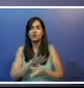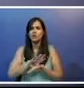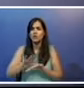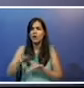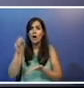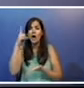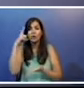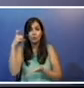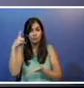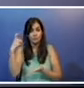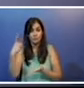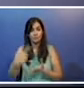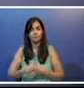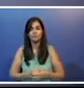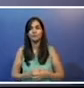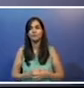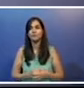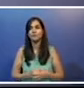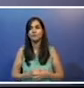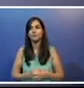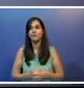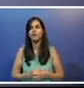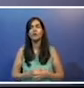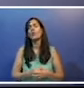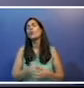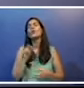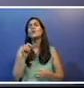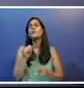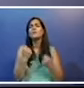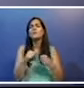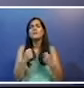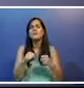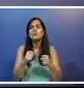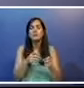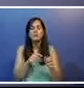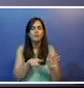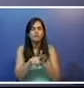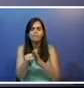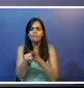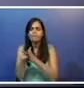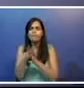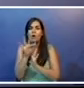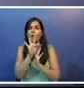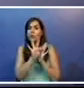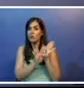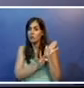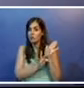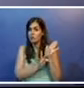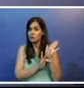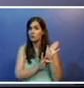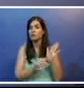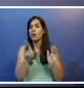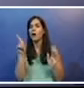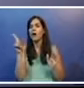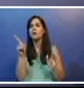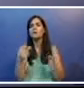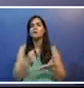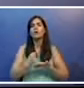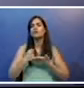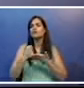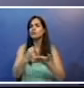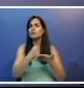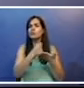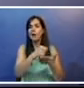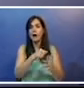dúvidas. Critérios para analisar seu texto. Olha o quadro. Então, isso aqui é um aparato, é um auxílio que vocês têm